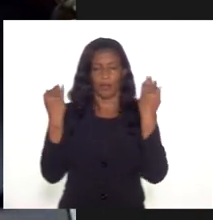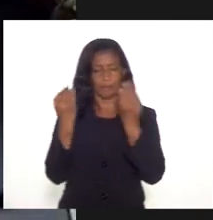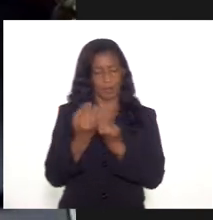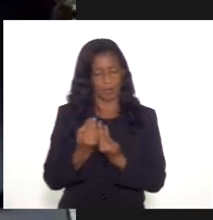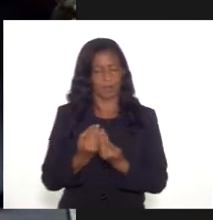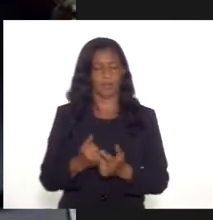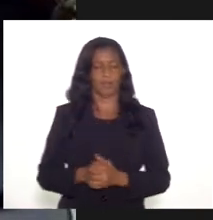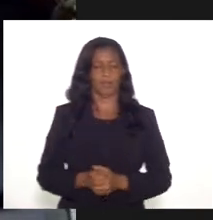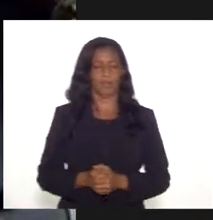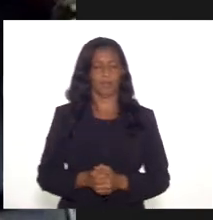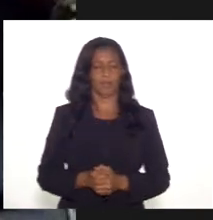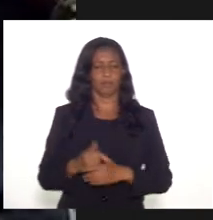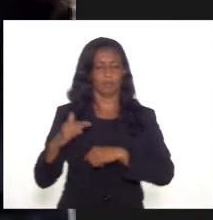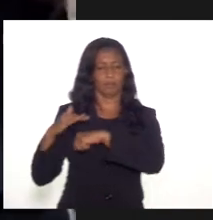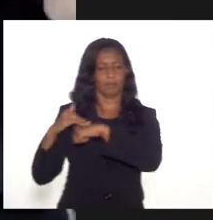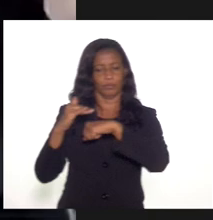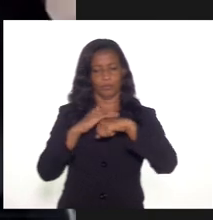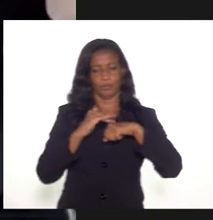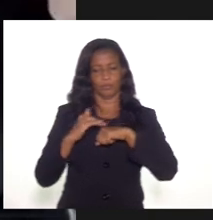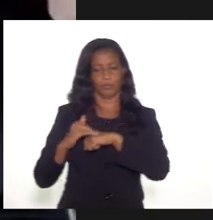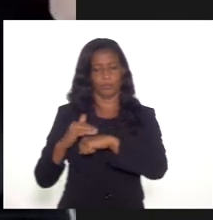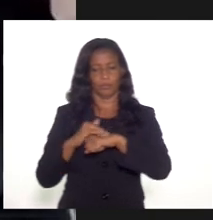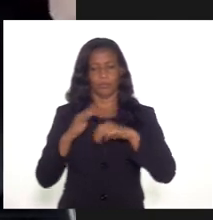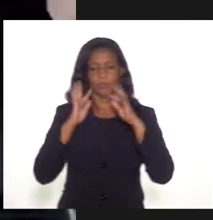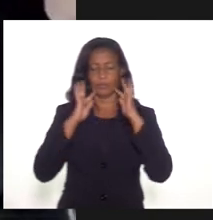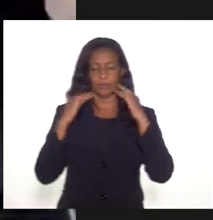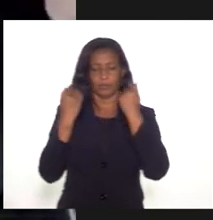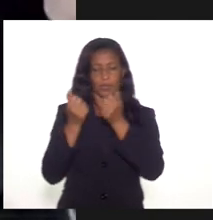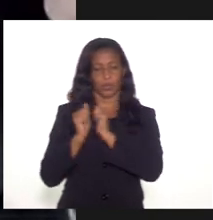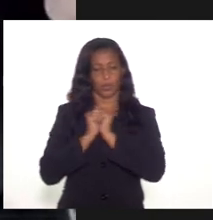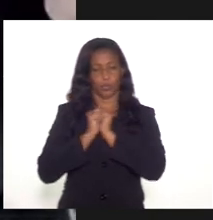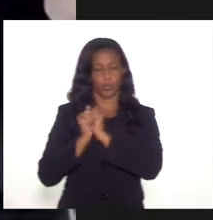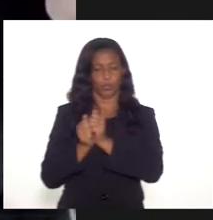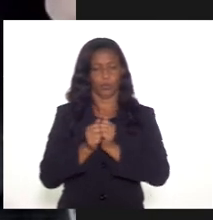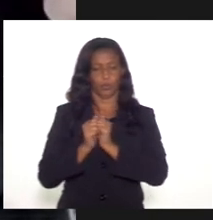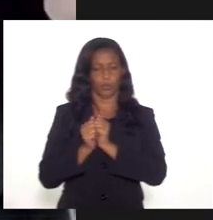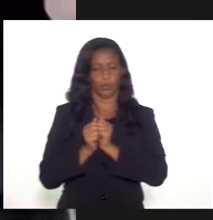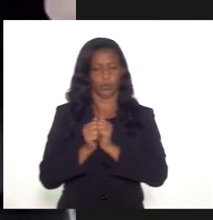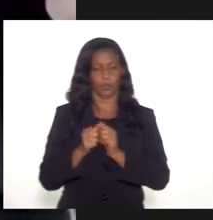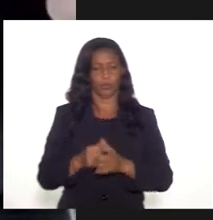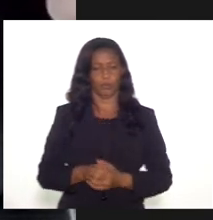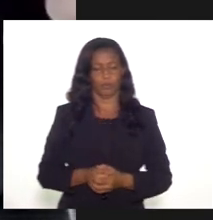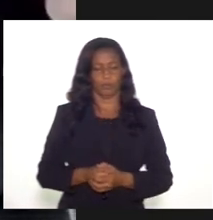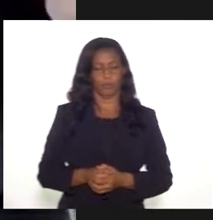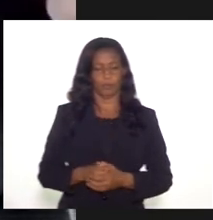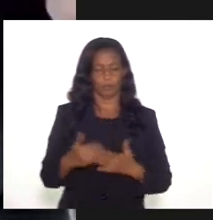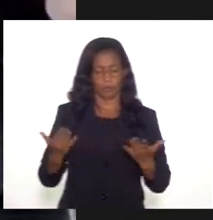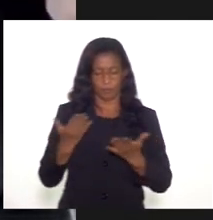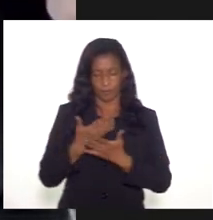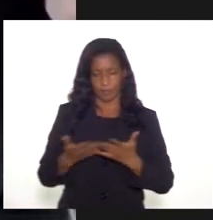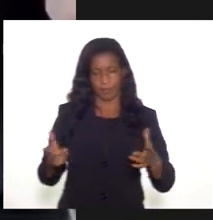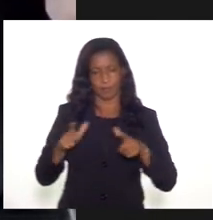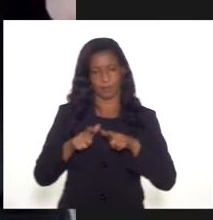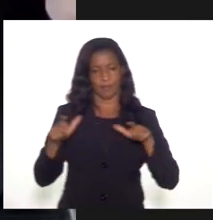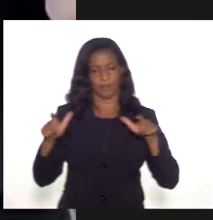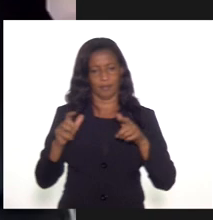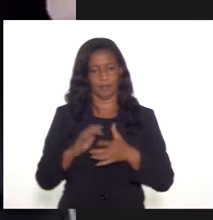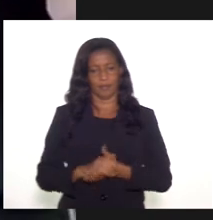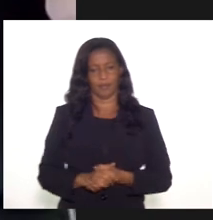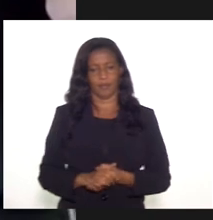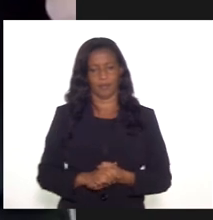carinho da nossa família junto da gente. Então, é uma perda muito grande, eu queria